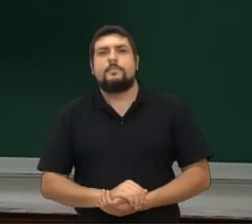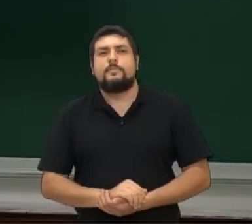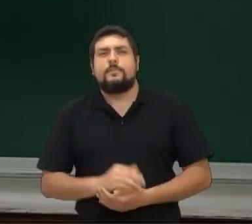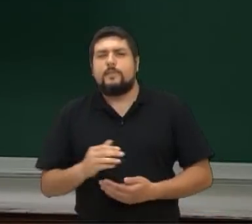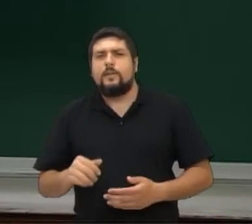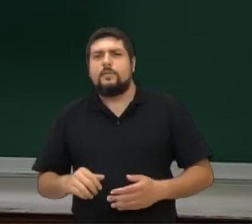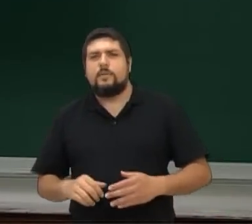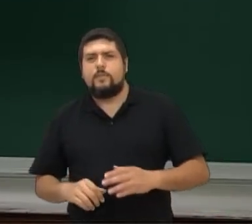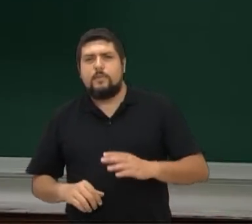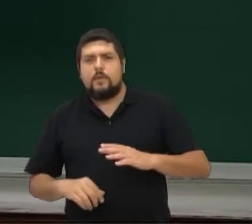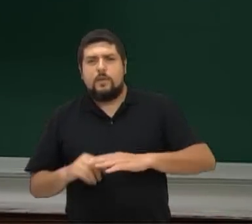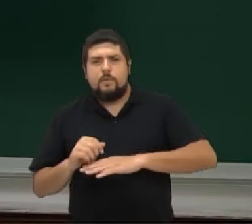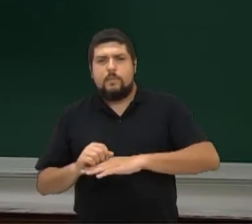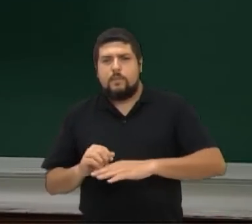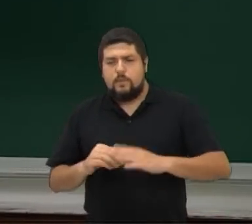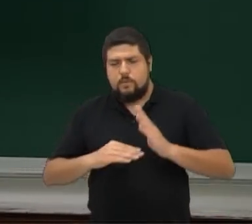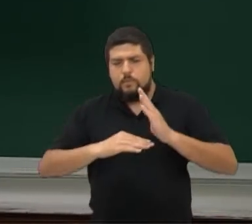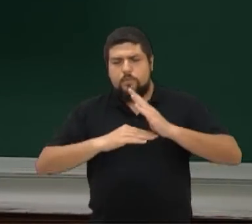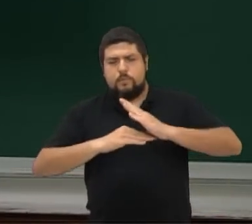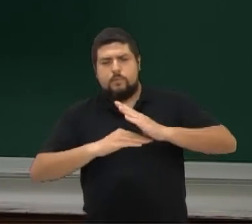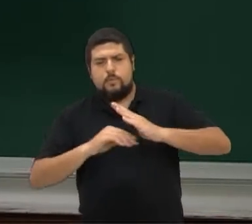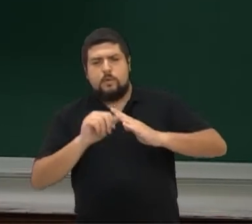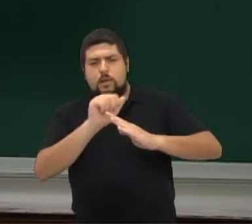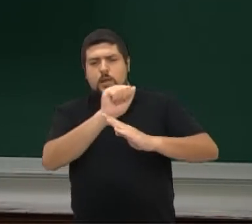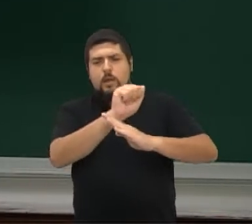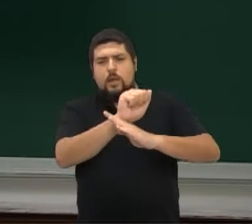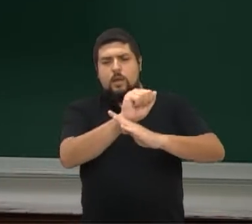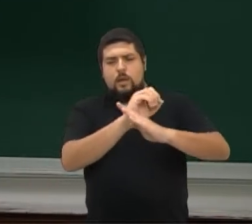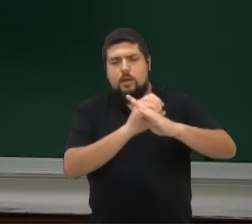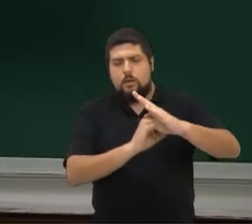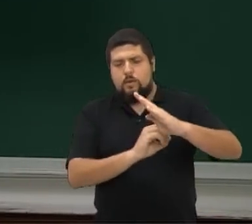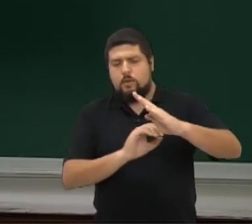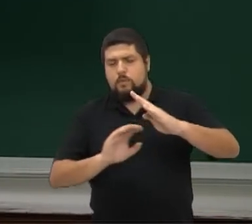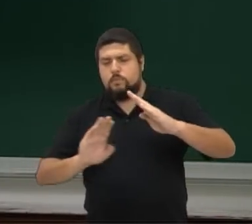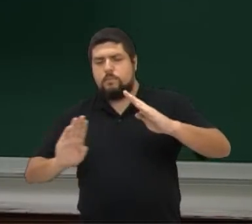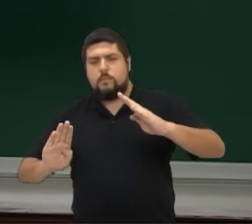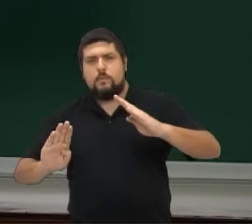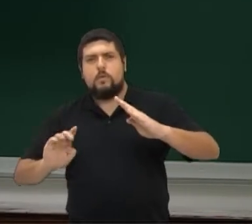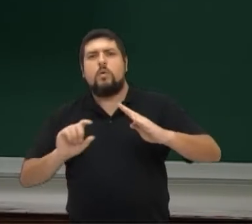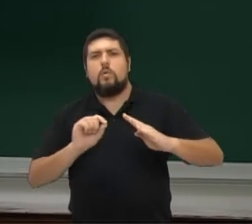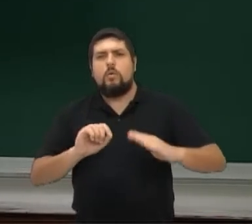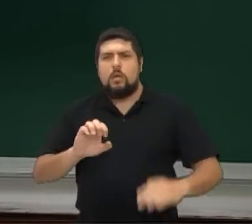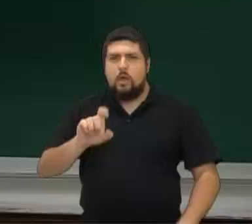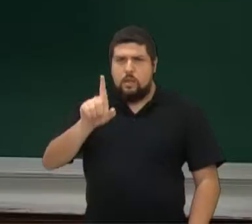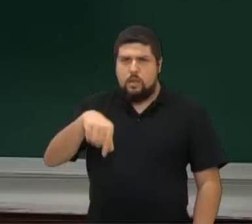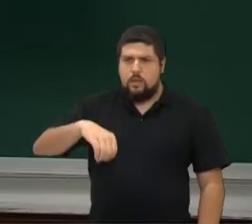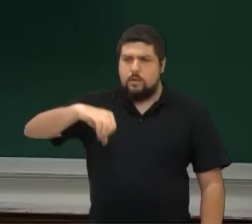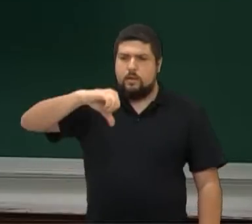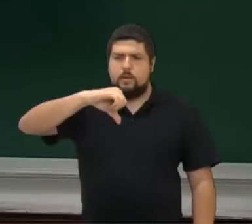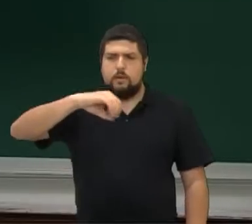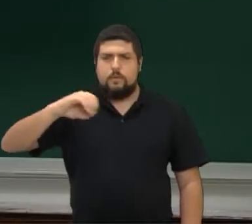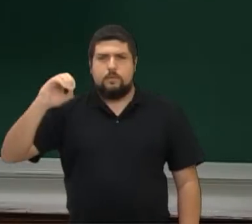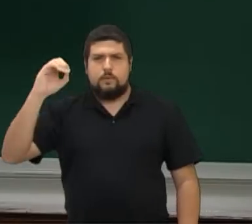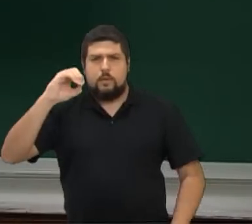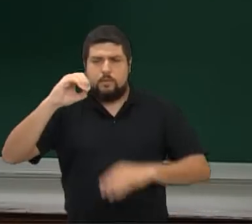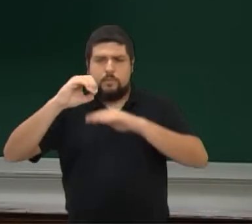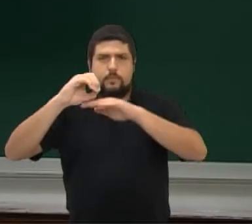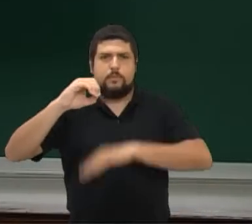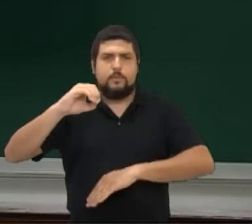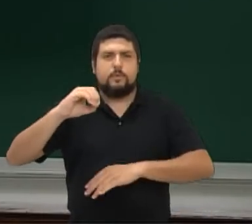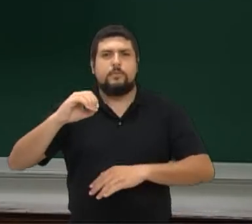ele é menor, olha lá o sinal de menor, ele é menor que 90 graus. Logo, esse ângulo